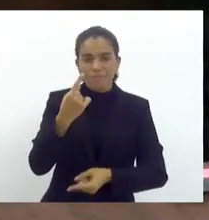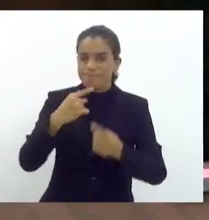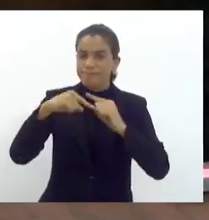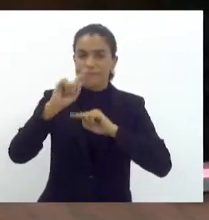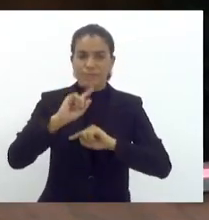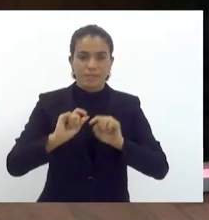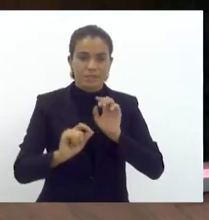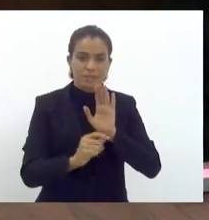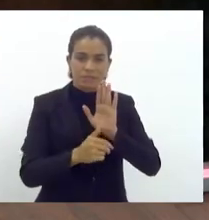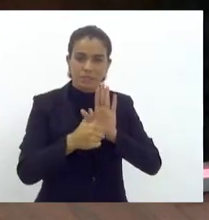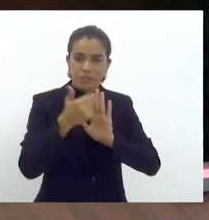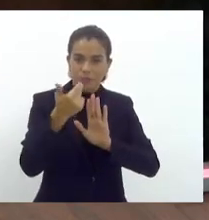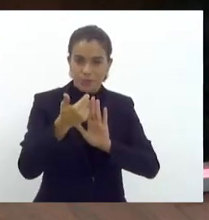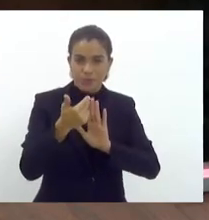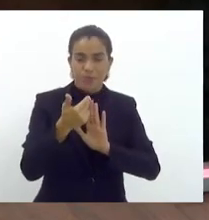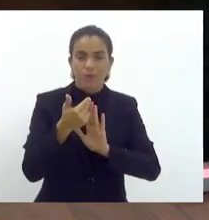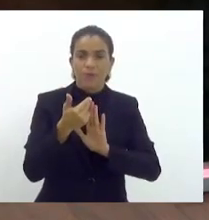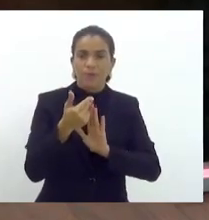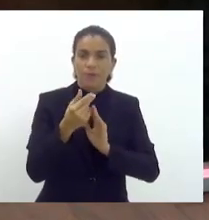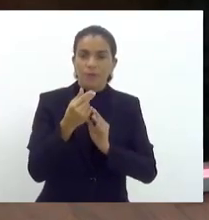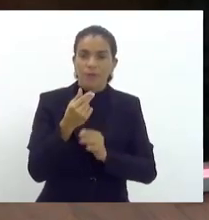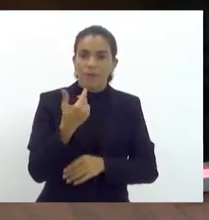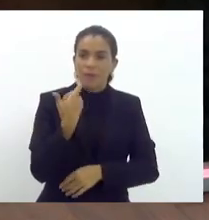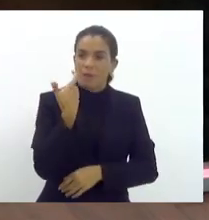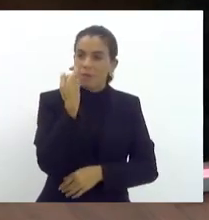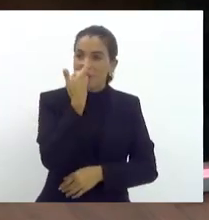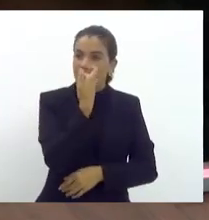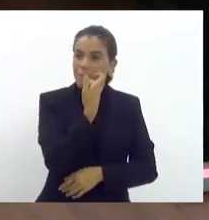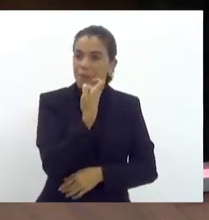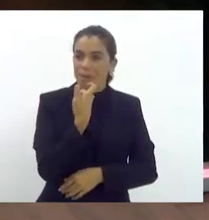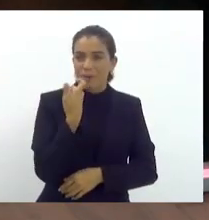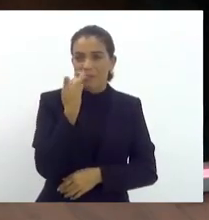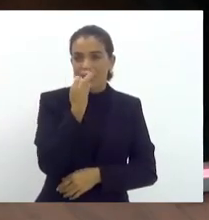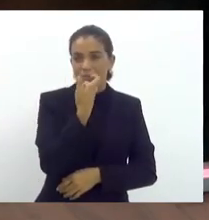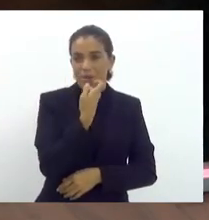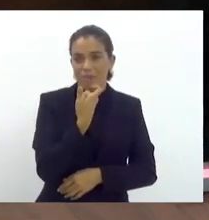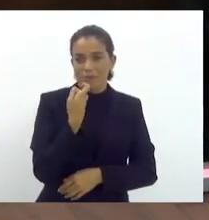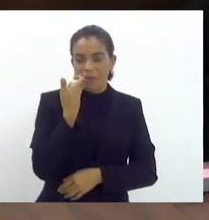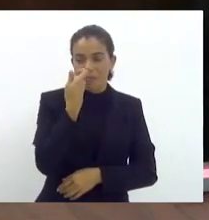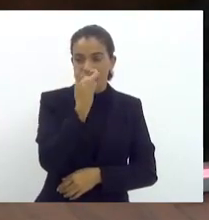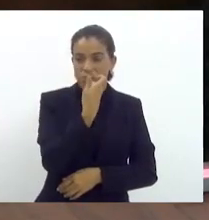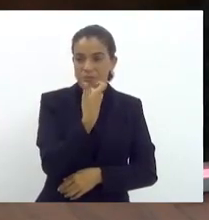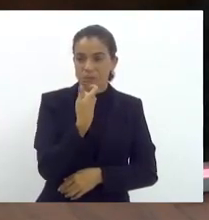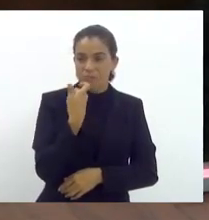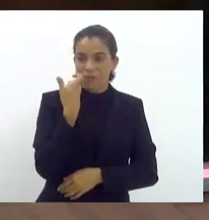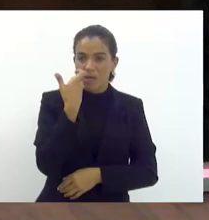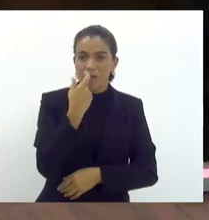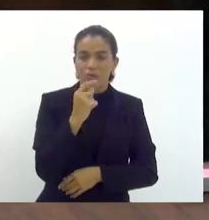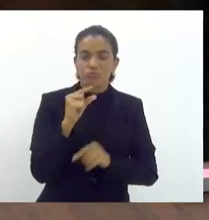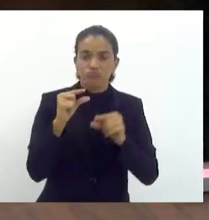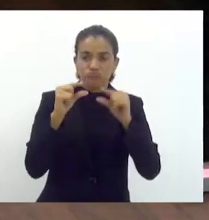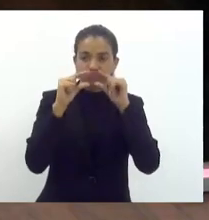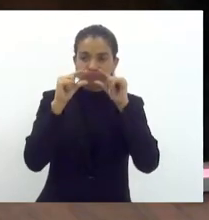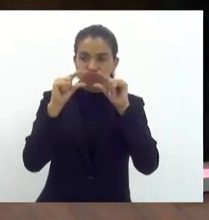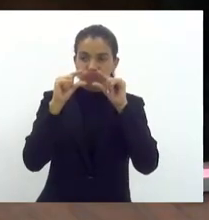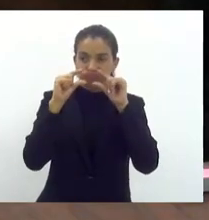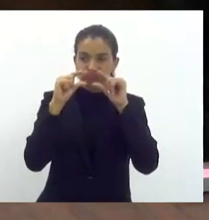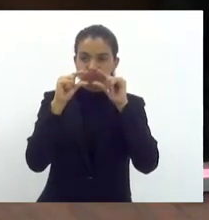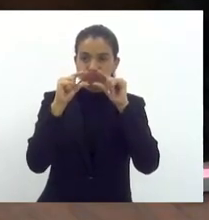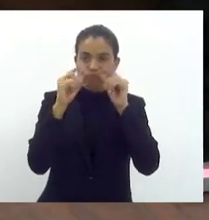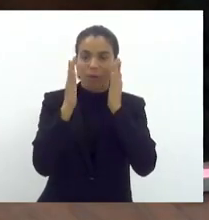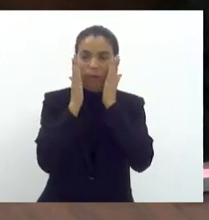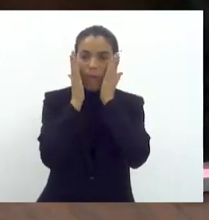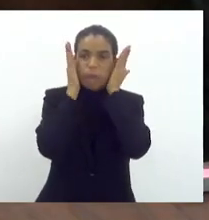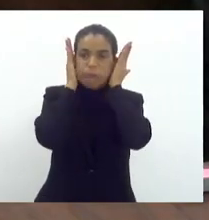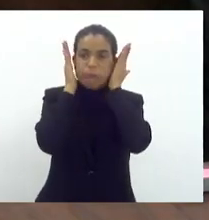de preenchimento labial que fez recentemente os Deputado Chico Machado passou por uma cirurgia estética